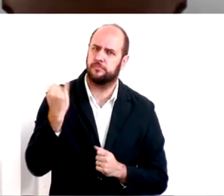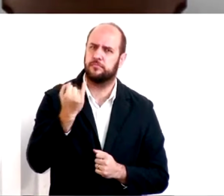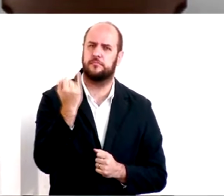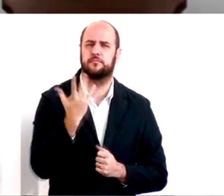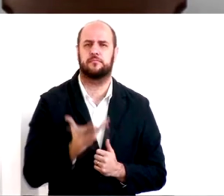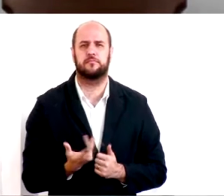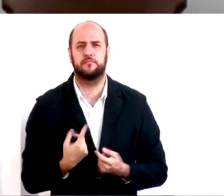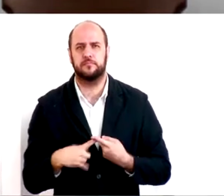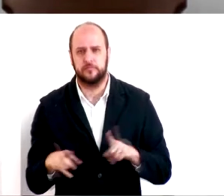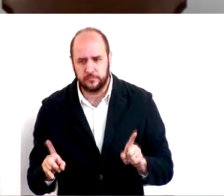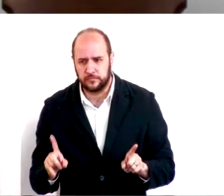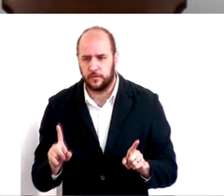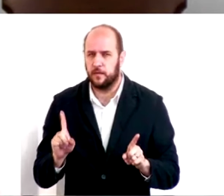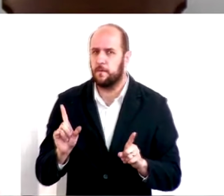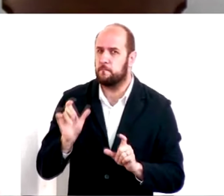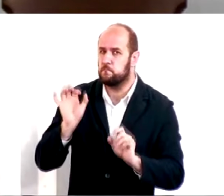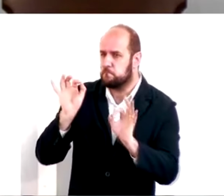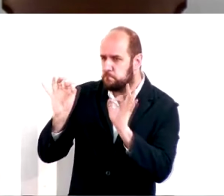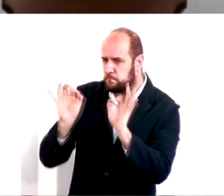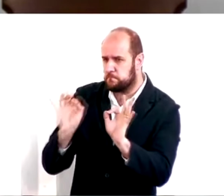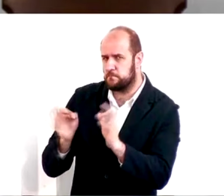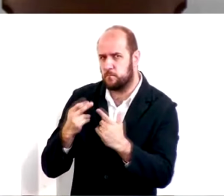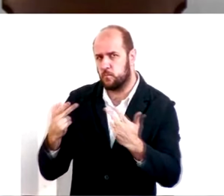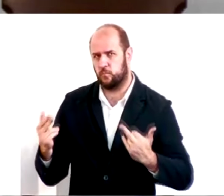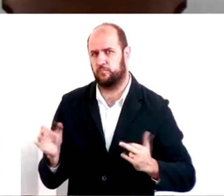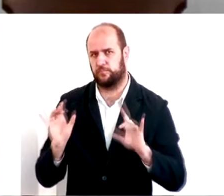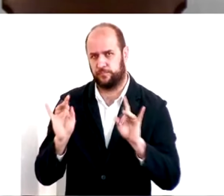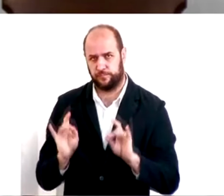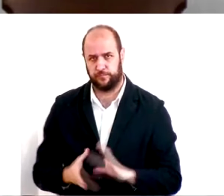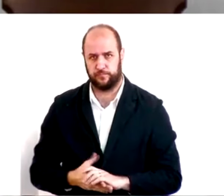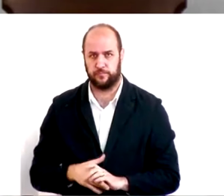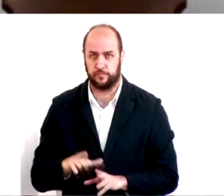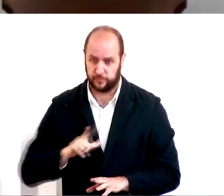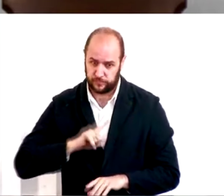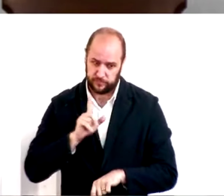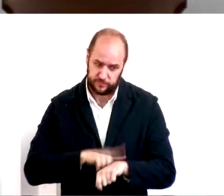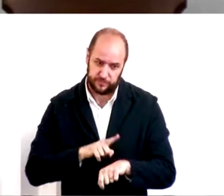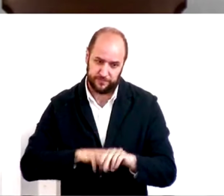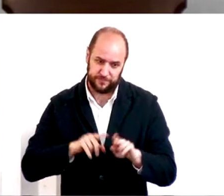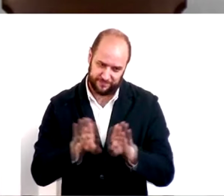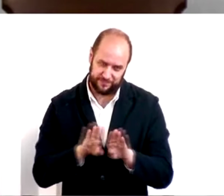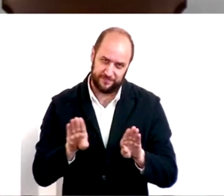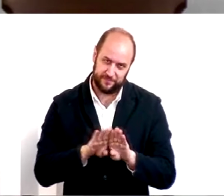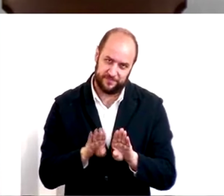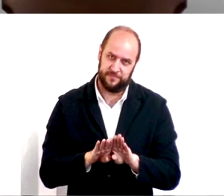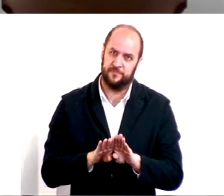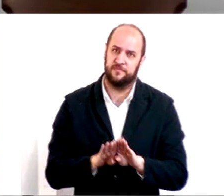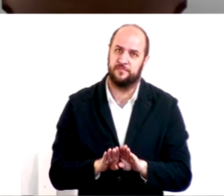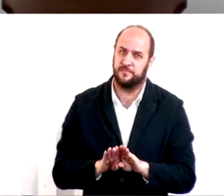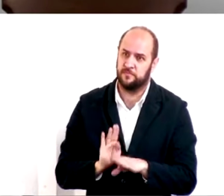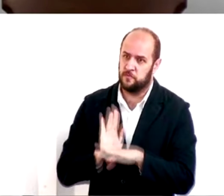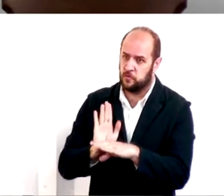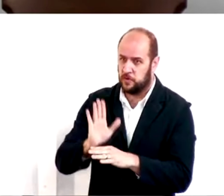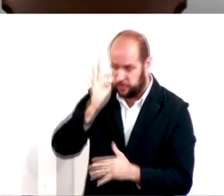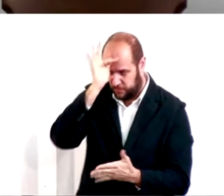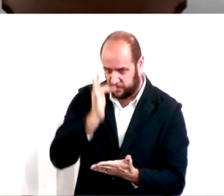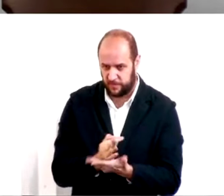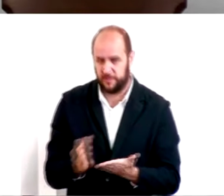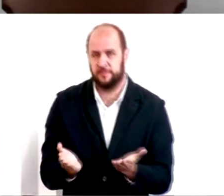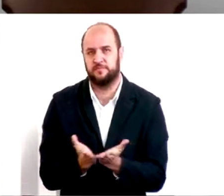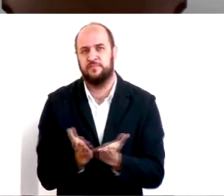muito particulares. Tem um outro momento também em que a igreja estava unida em favor da fé cristã, mas